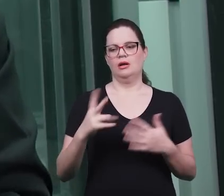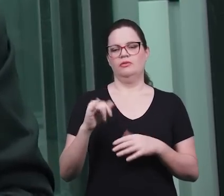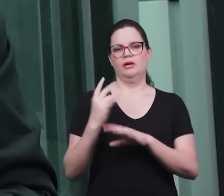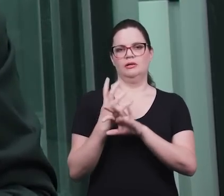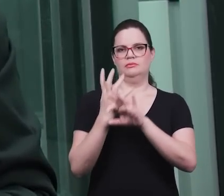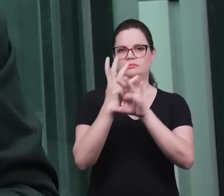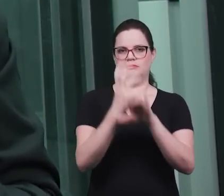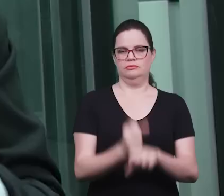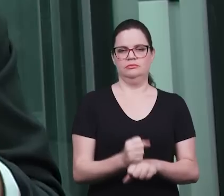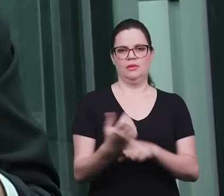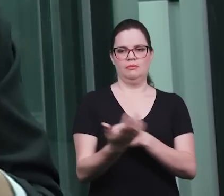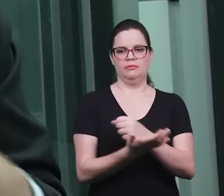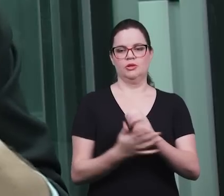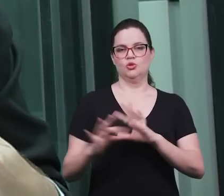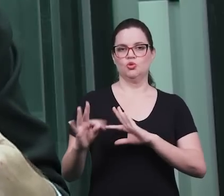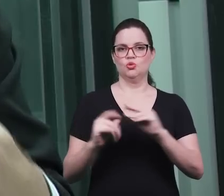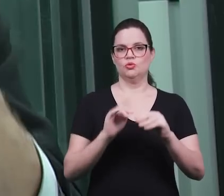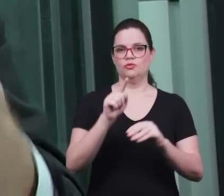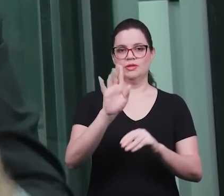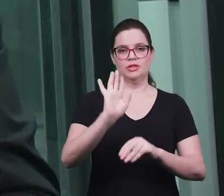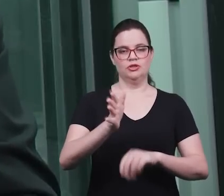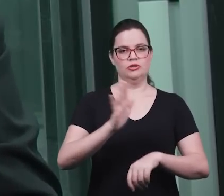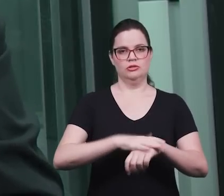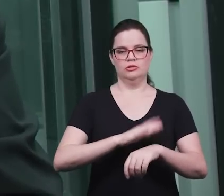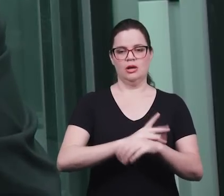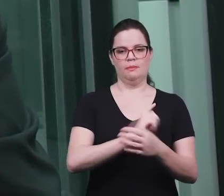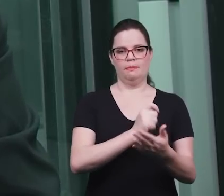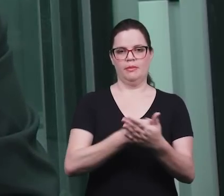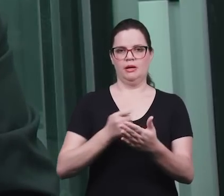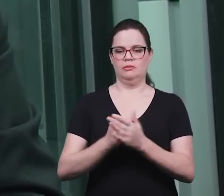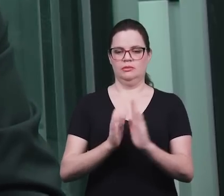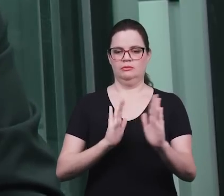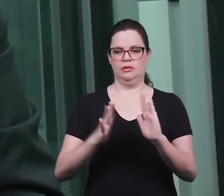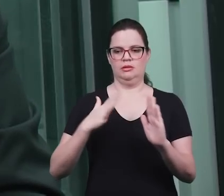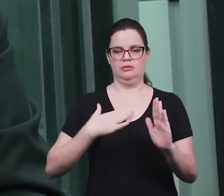com base em tudo aquilo que você contribuiu durante a sua vida laboral.